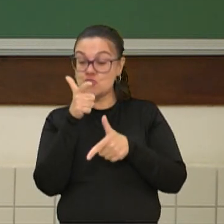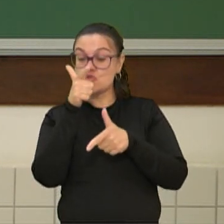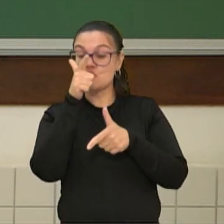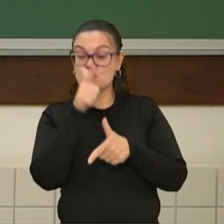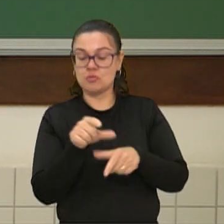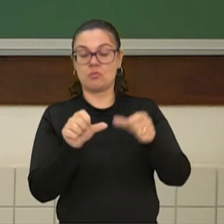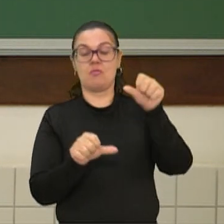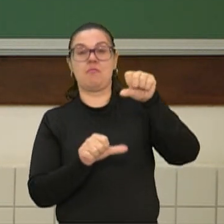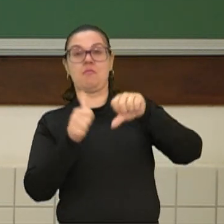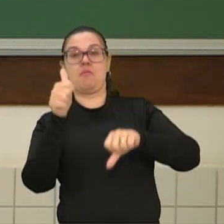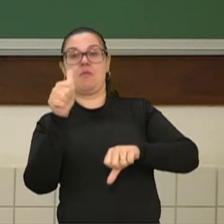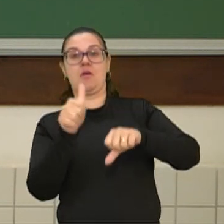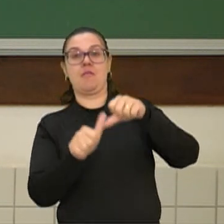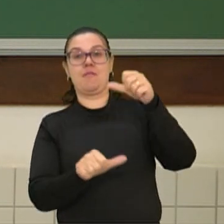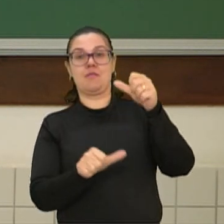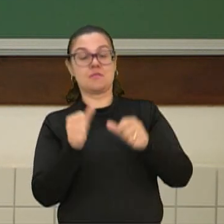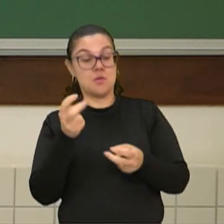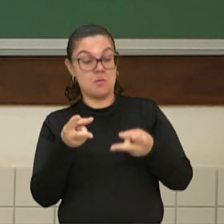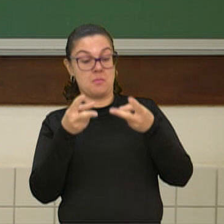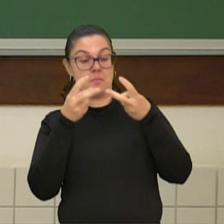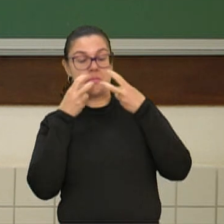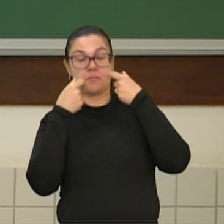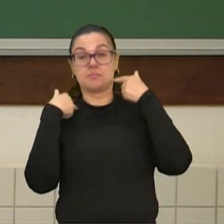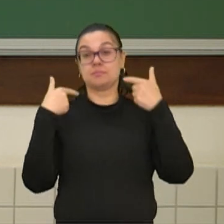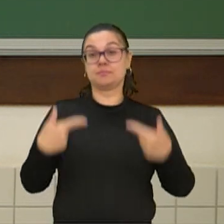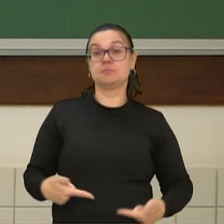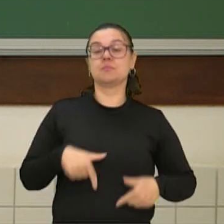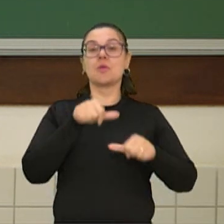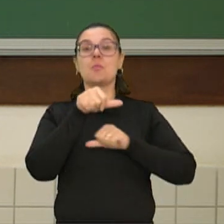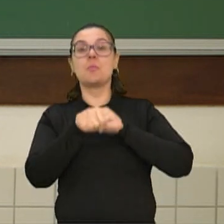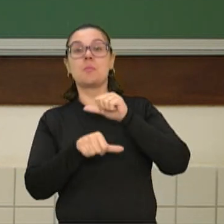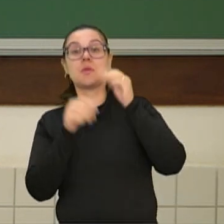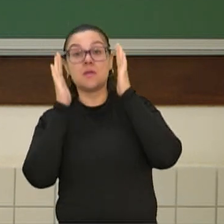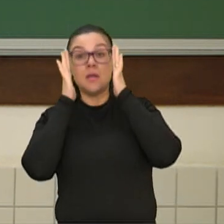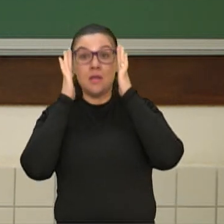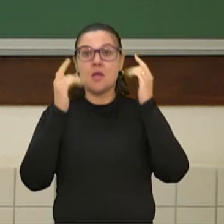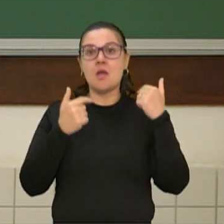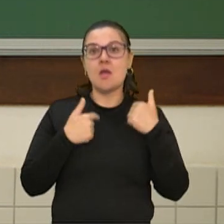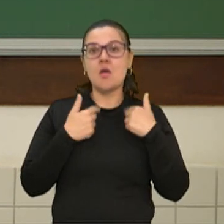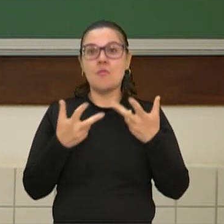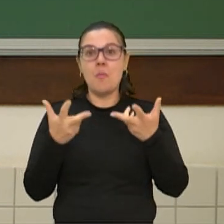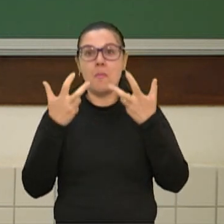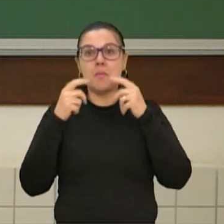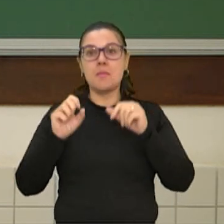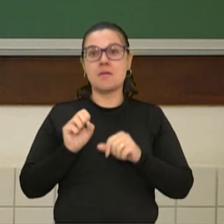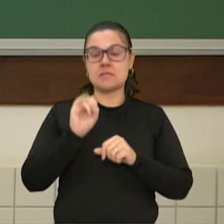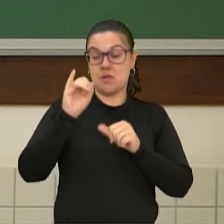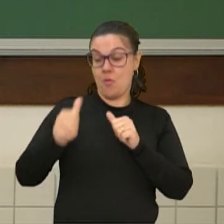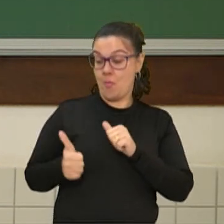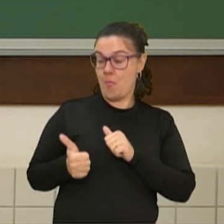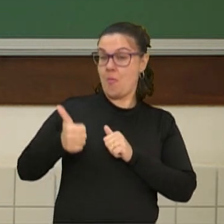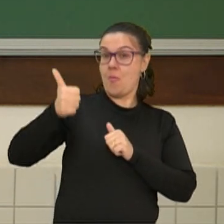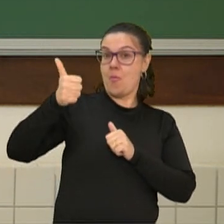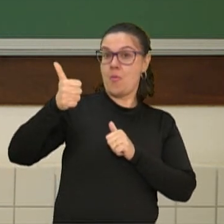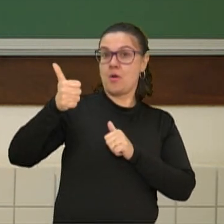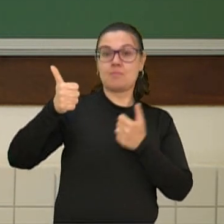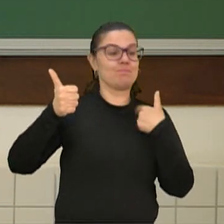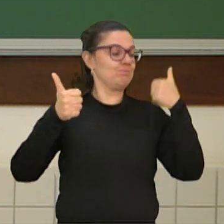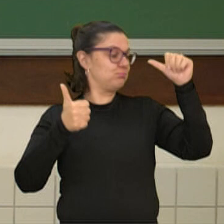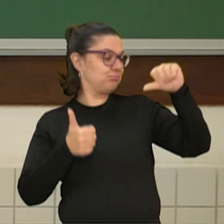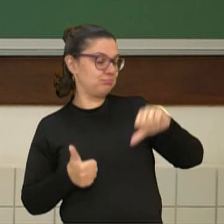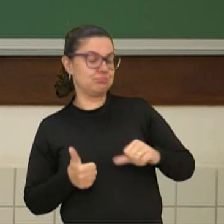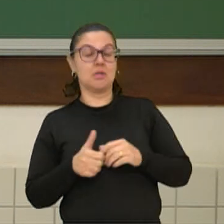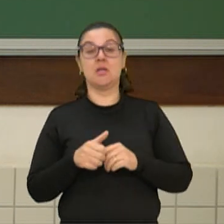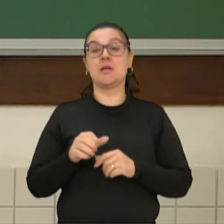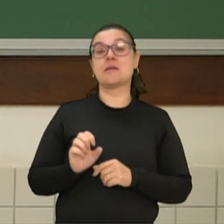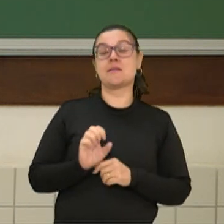também refaça essa avaliação, porque daí eu vou conseguir saber se eu tive uma evolução, se eu não